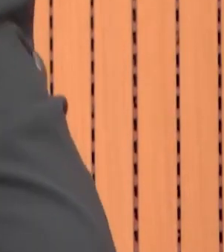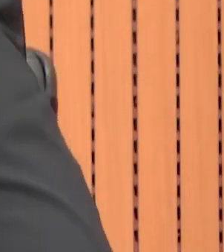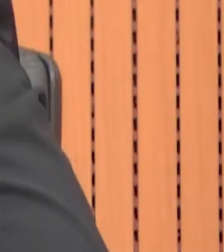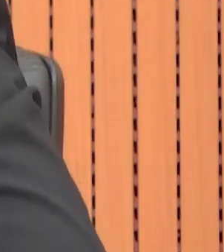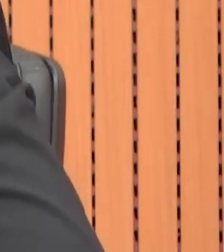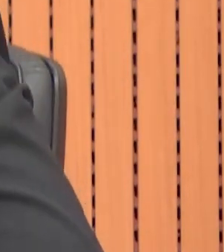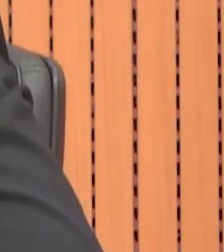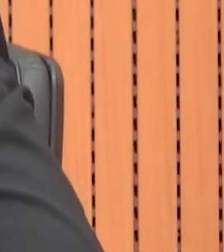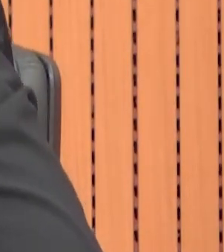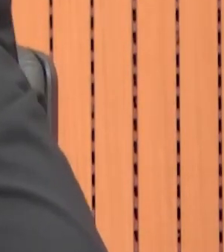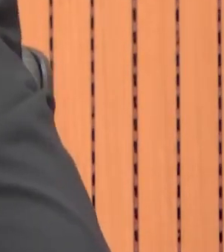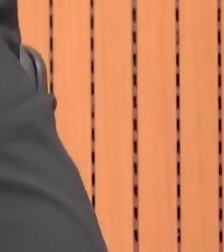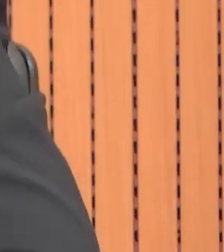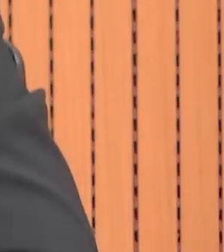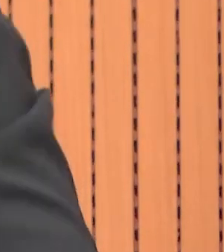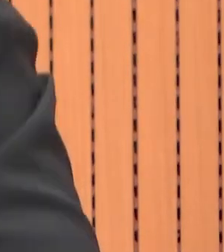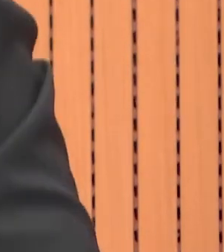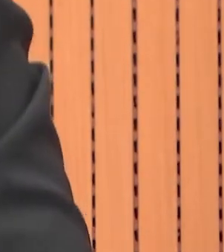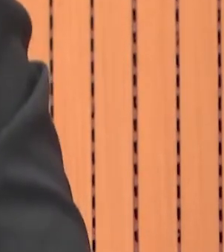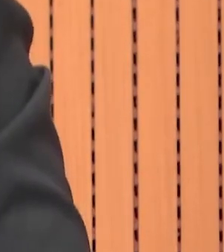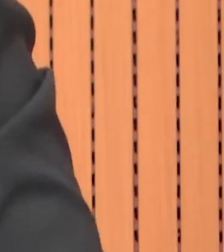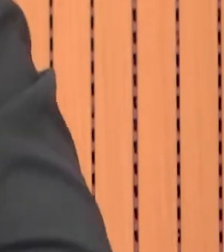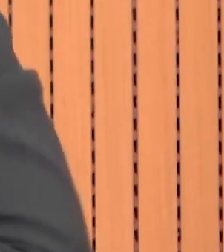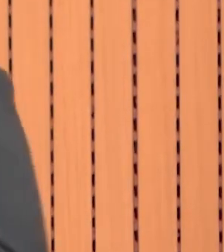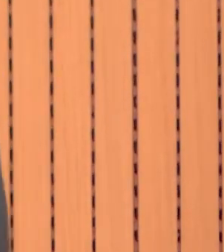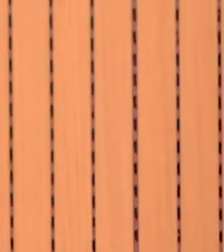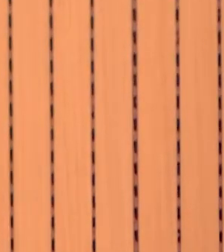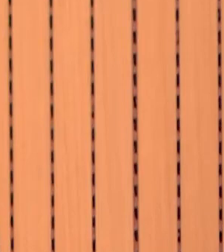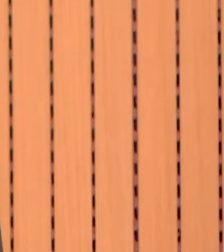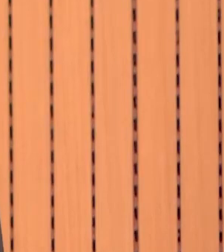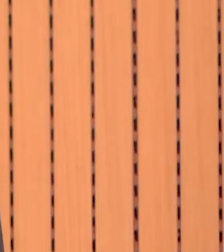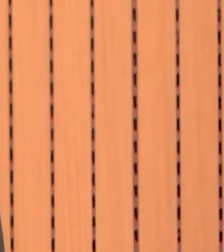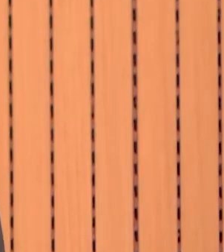faz limites com Hortolândia e com Sumaré.